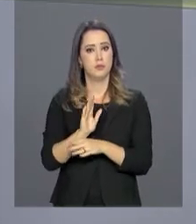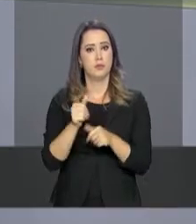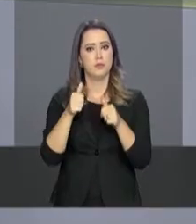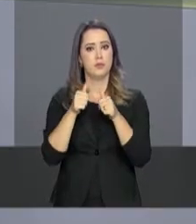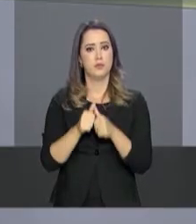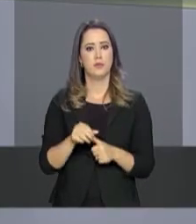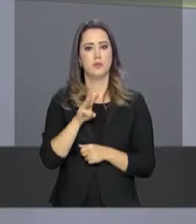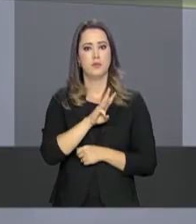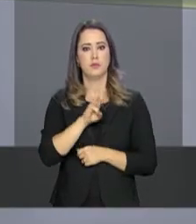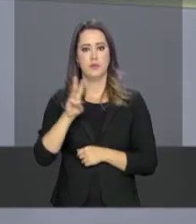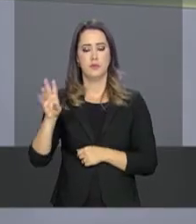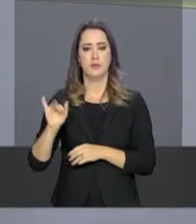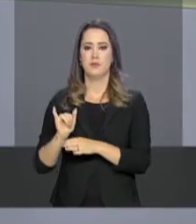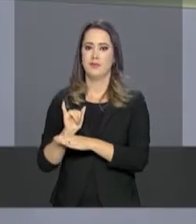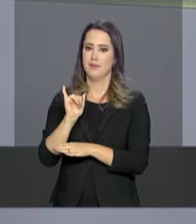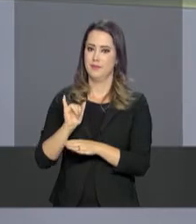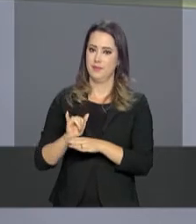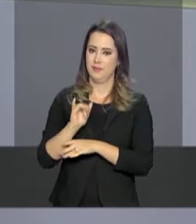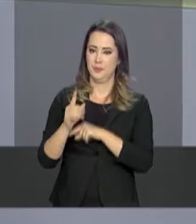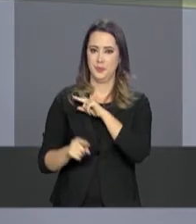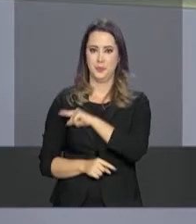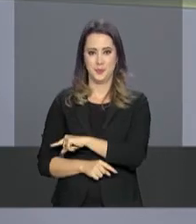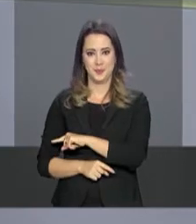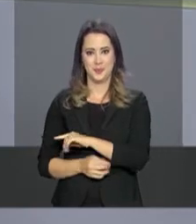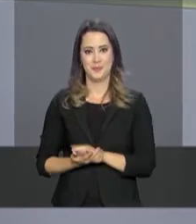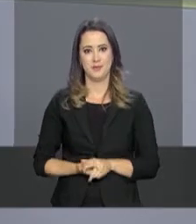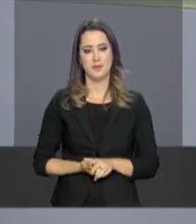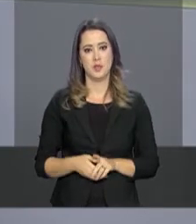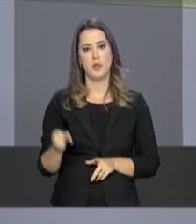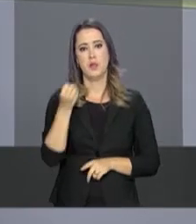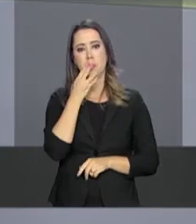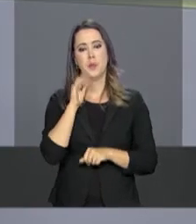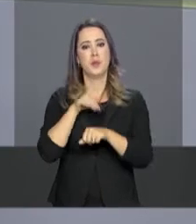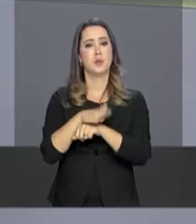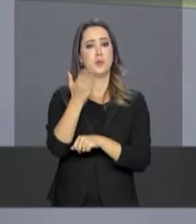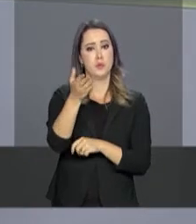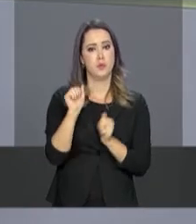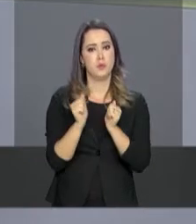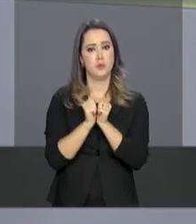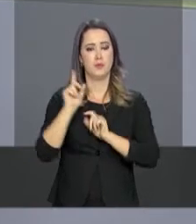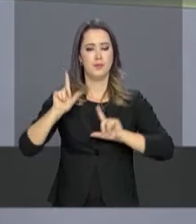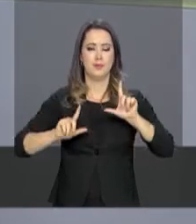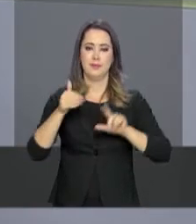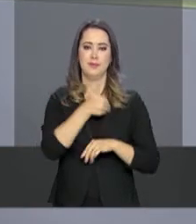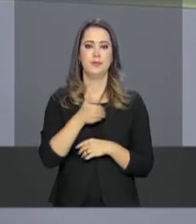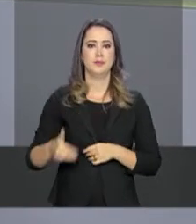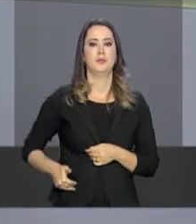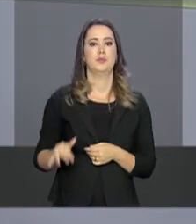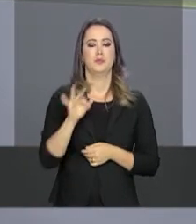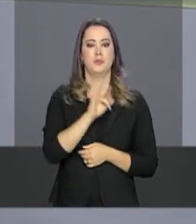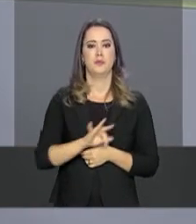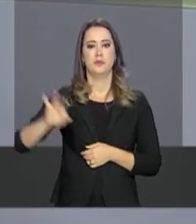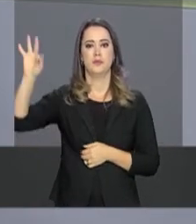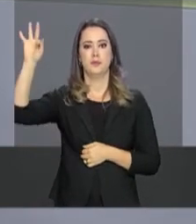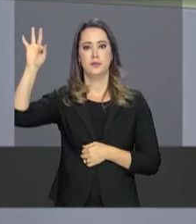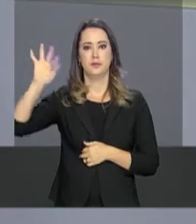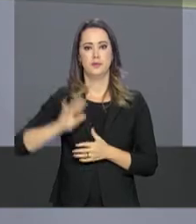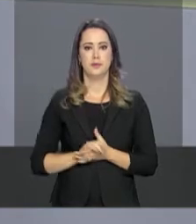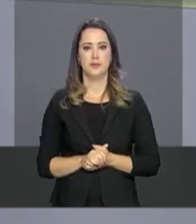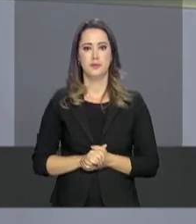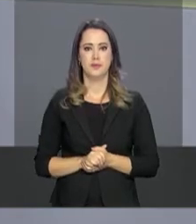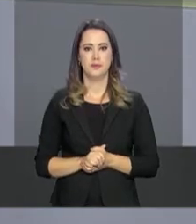reportagens estão disponíveis em nosso canal no youtube uma ótima noite pra você continue com a gente aqui na nbr a tv do governo